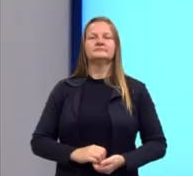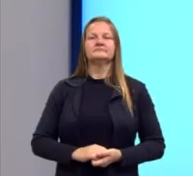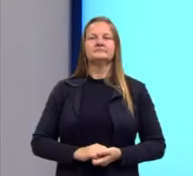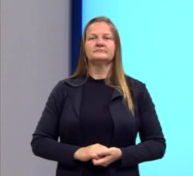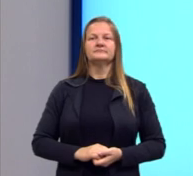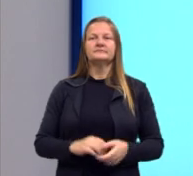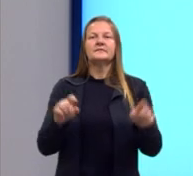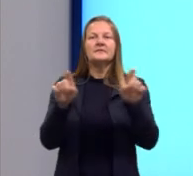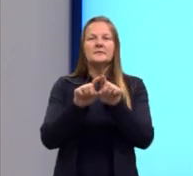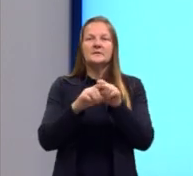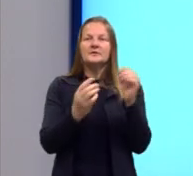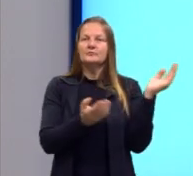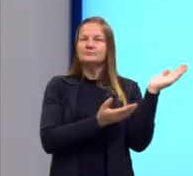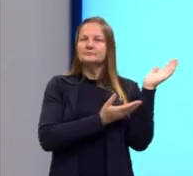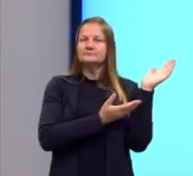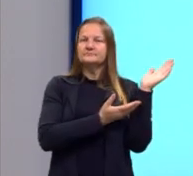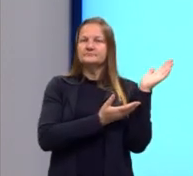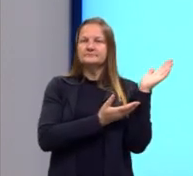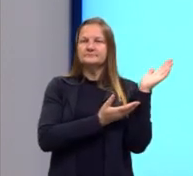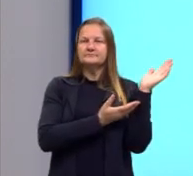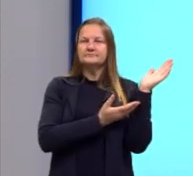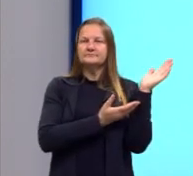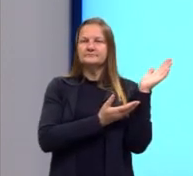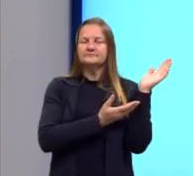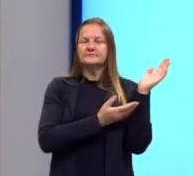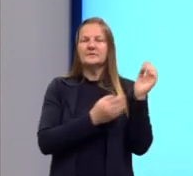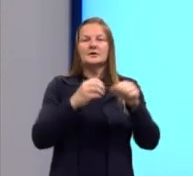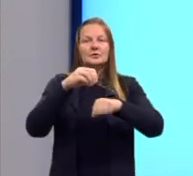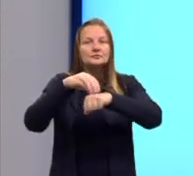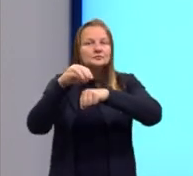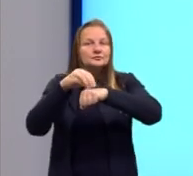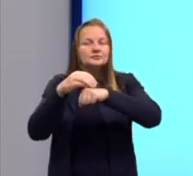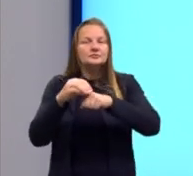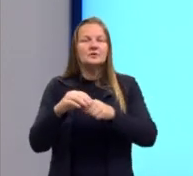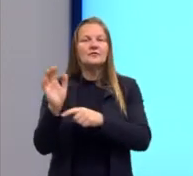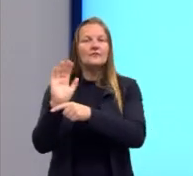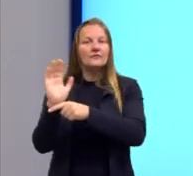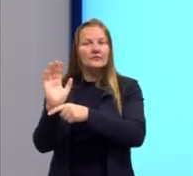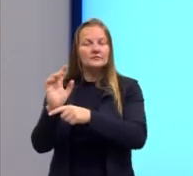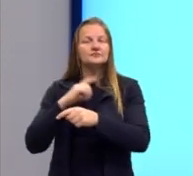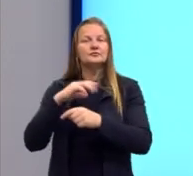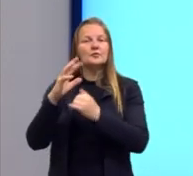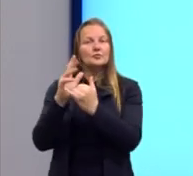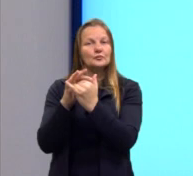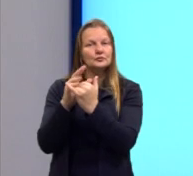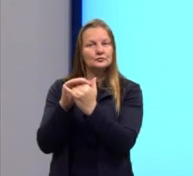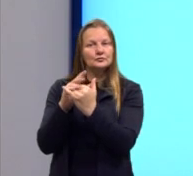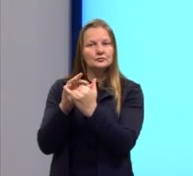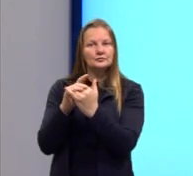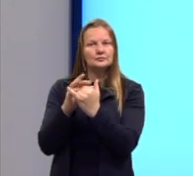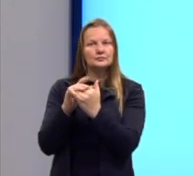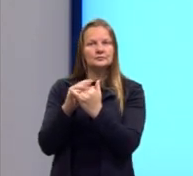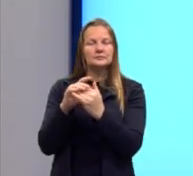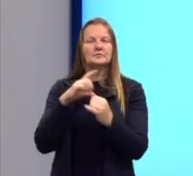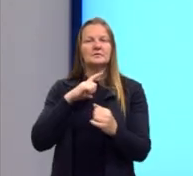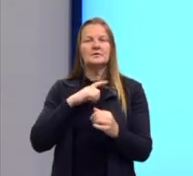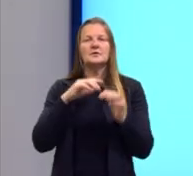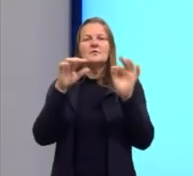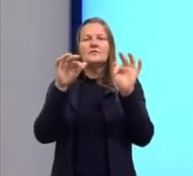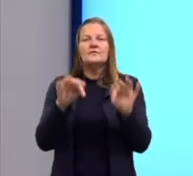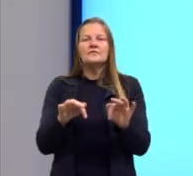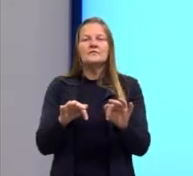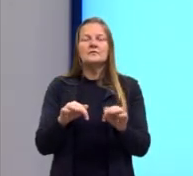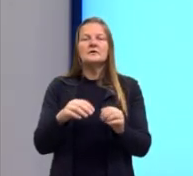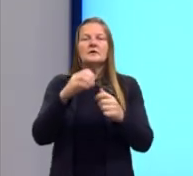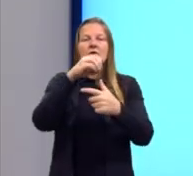e também trago aqui para vocês né recomendação de um vídeo do YouTube para a gente conseguir finalizar aquele